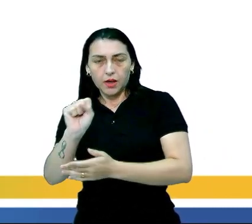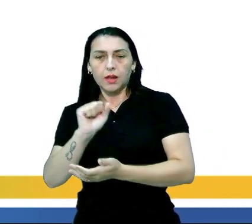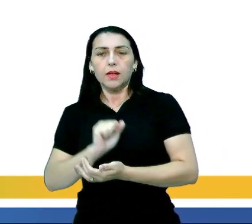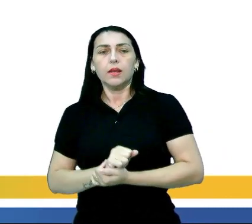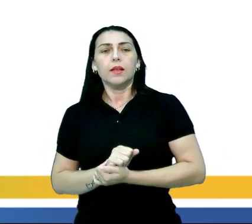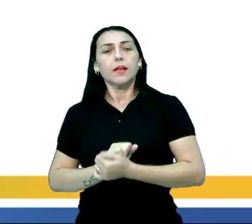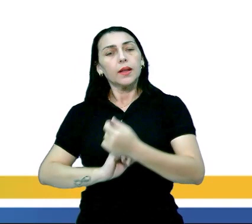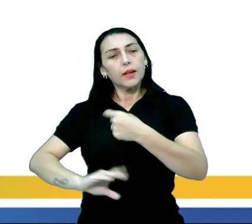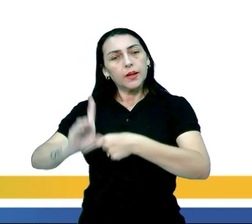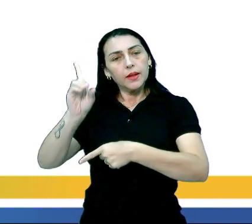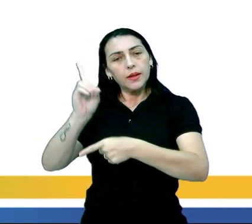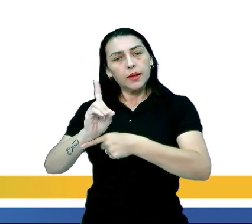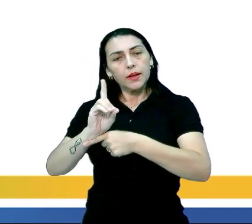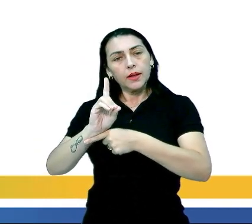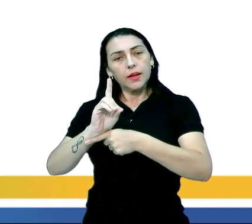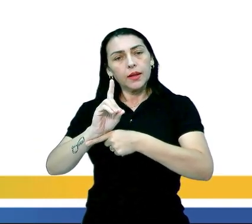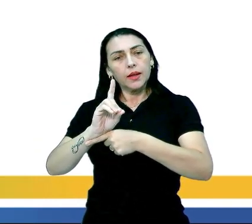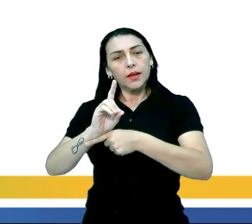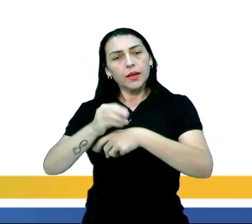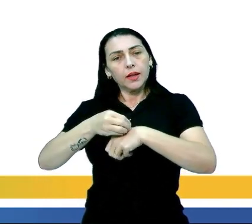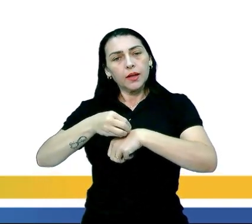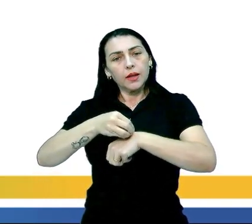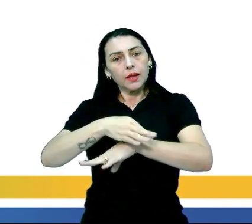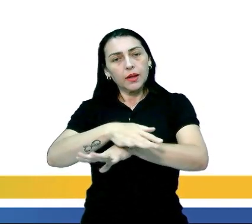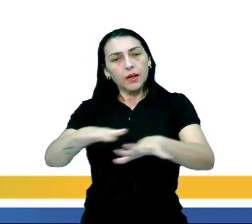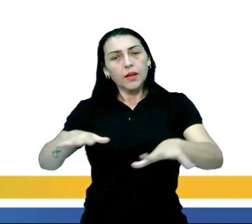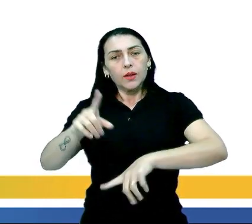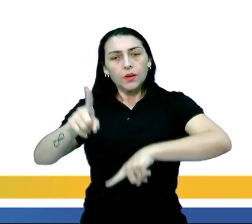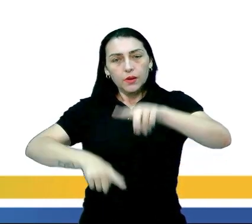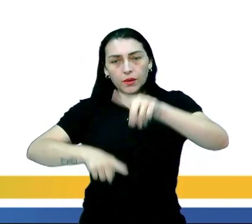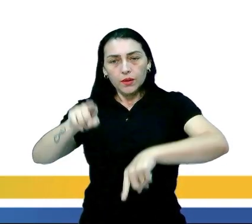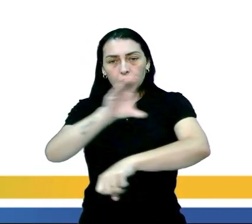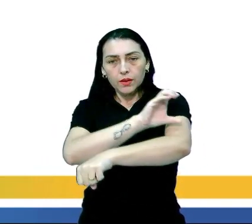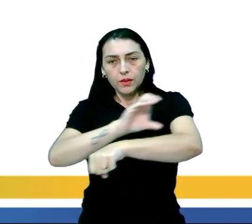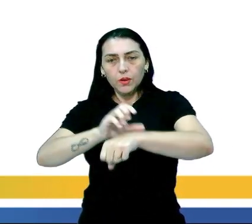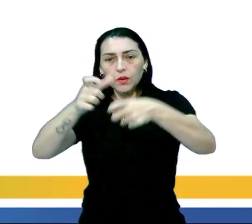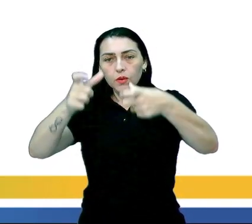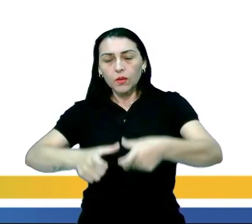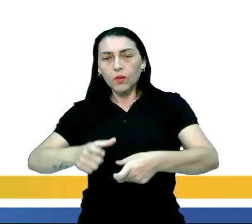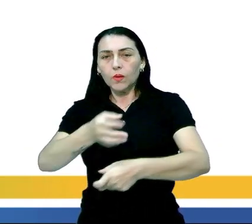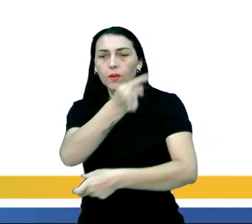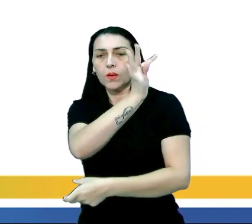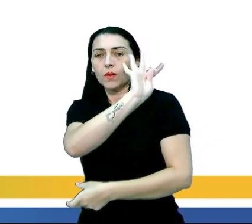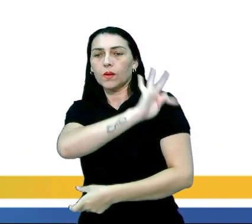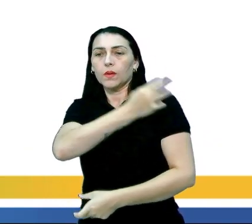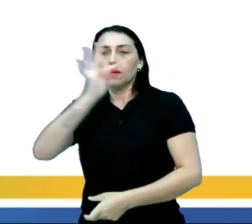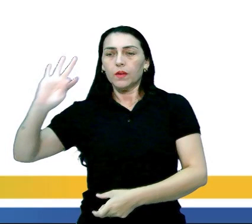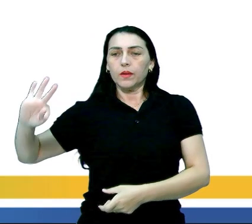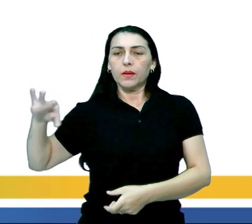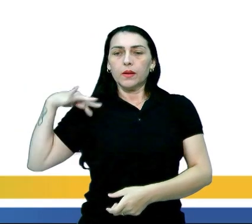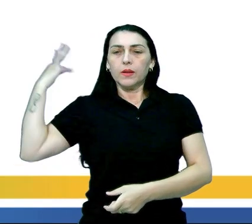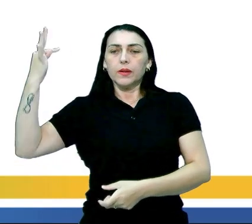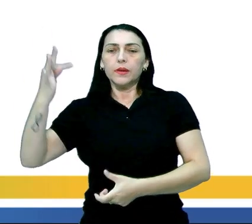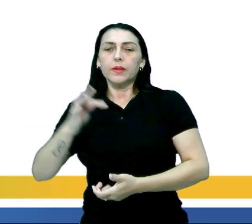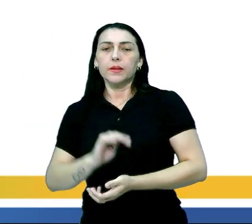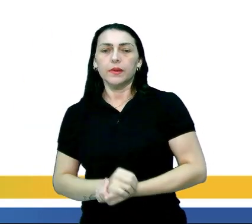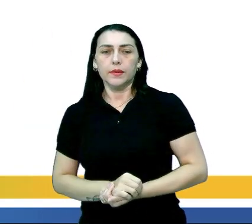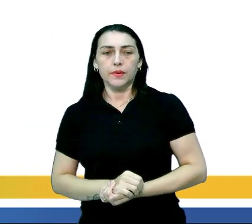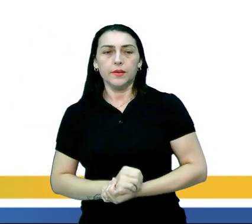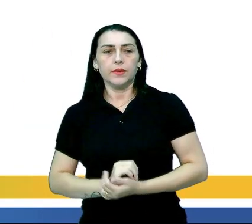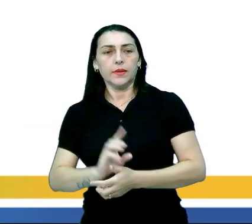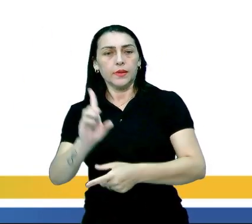regiões íngremes. Letra D. Disseminação de equipamentos culturais em